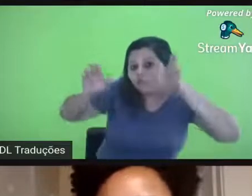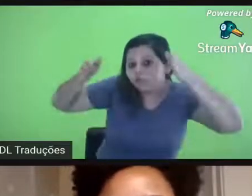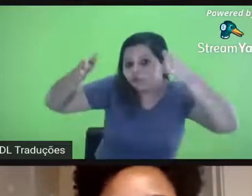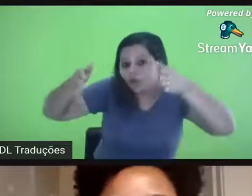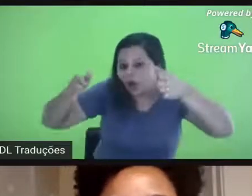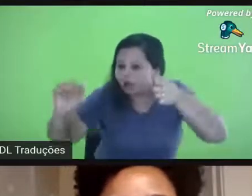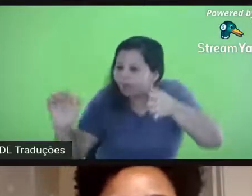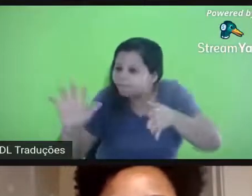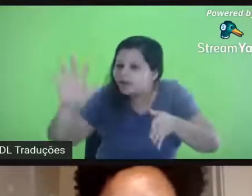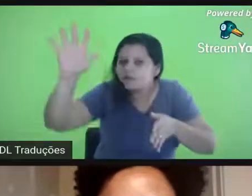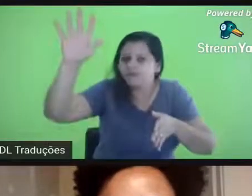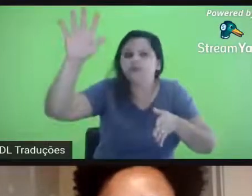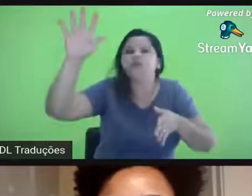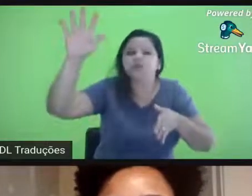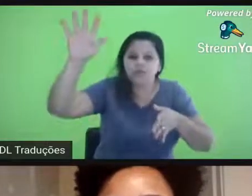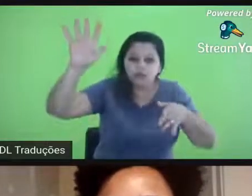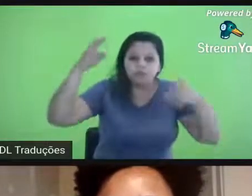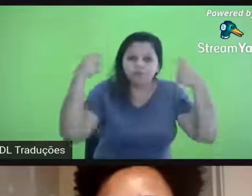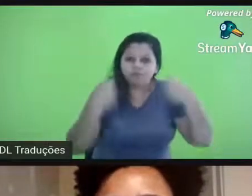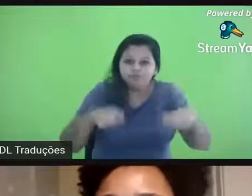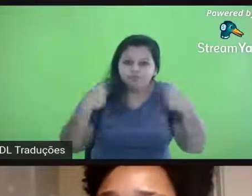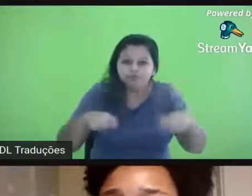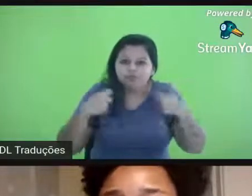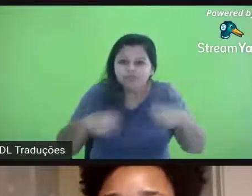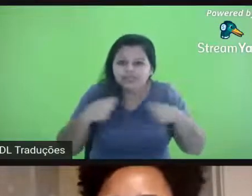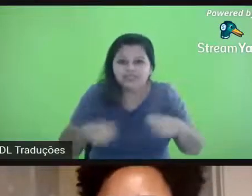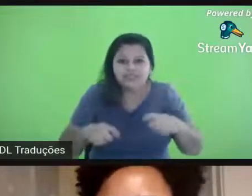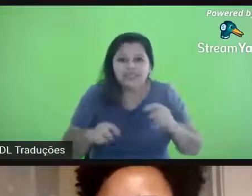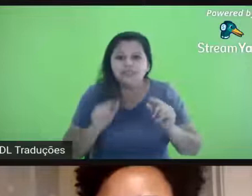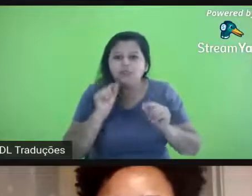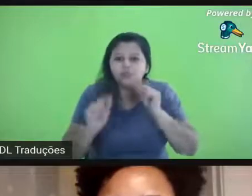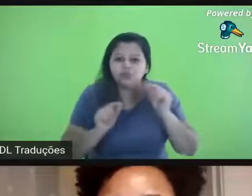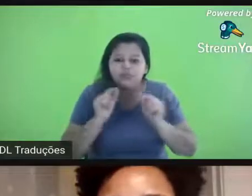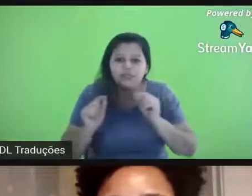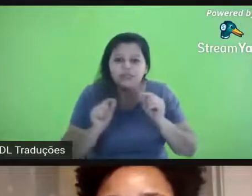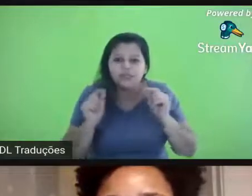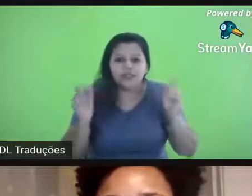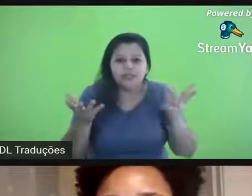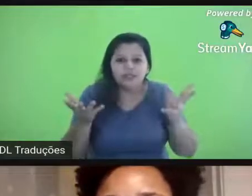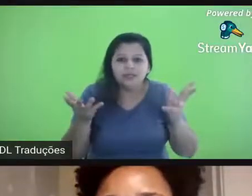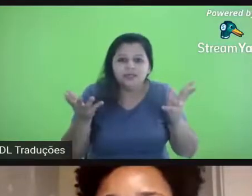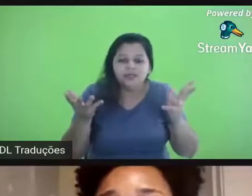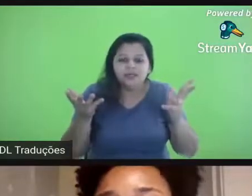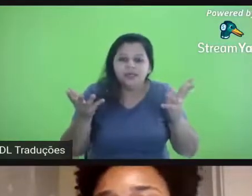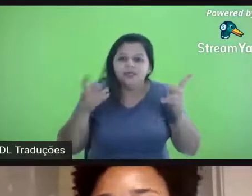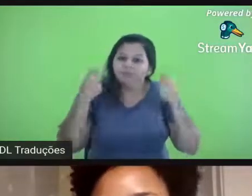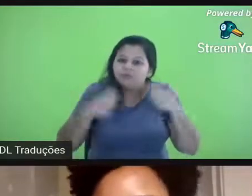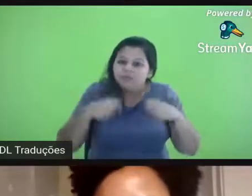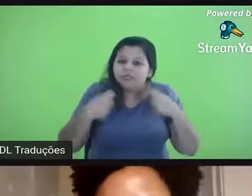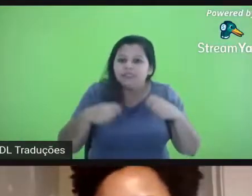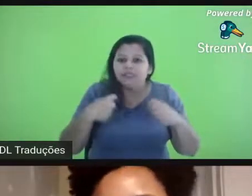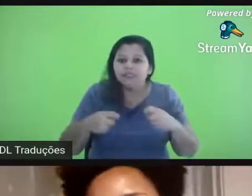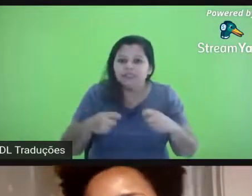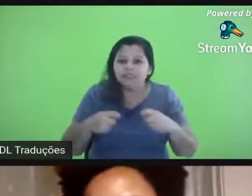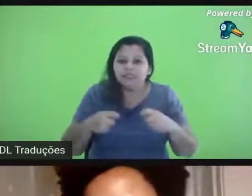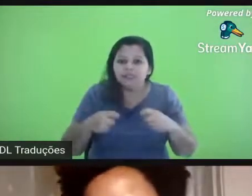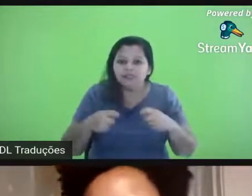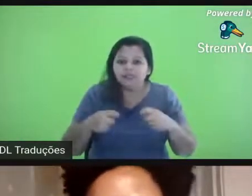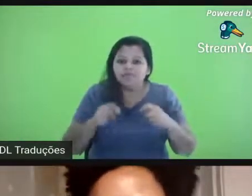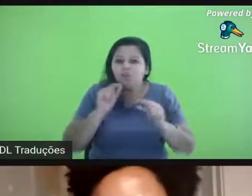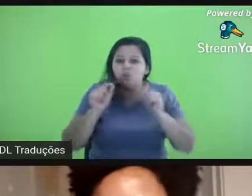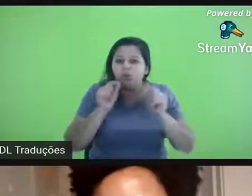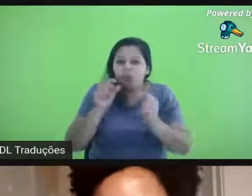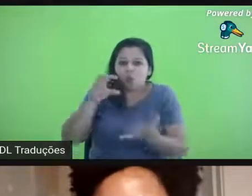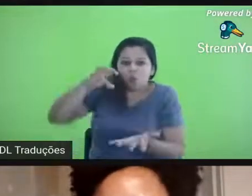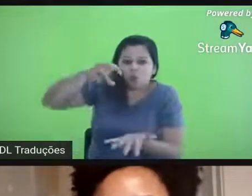A gente precisa deixar um pouco de lado o centro nesse debate